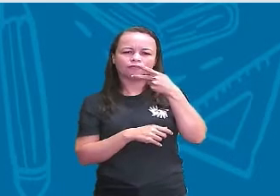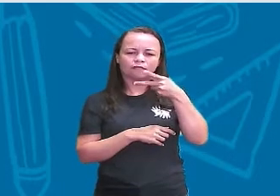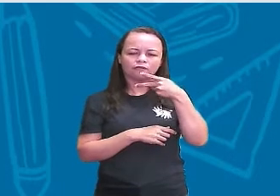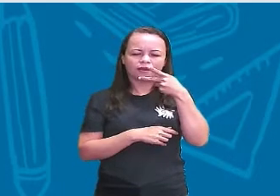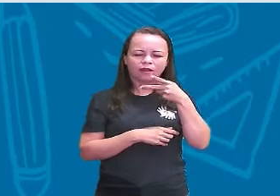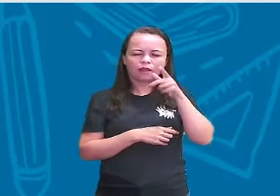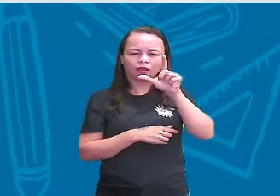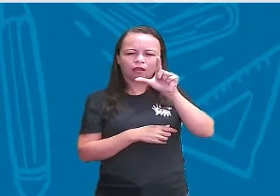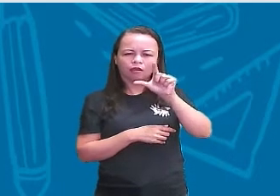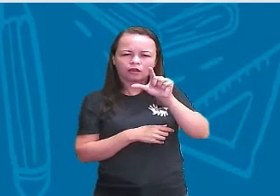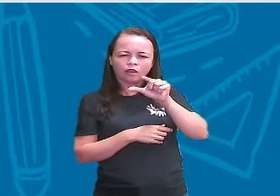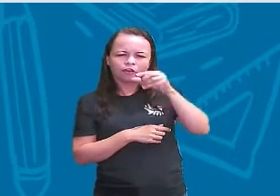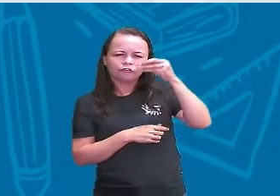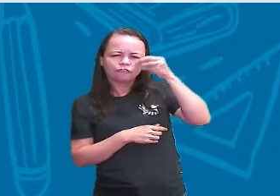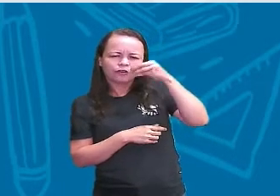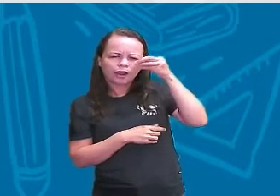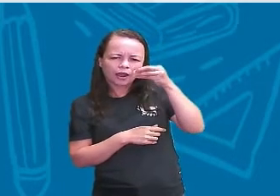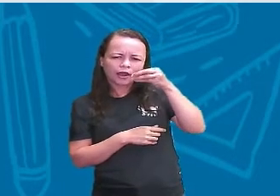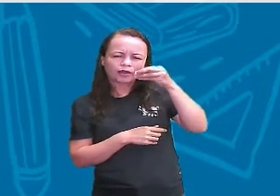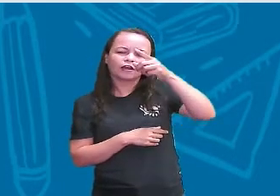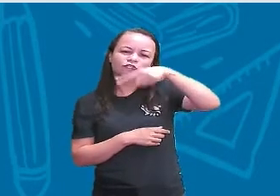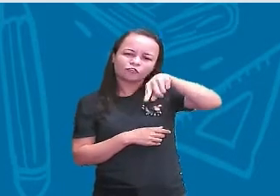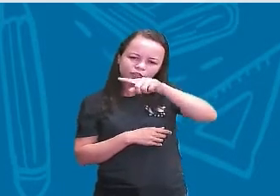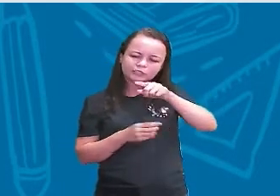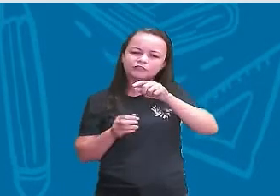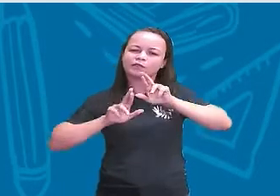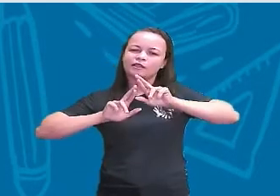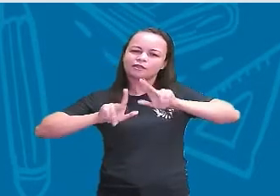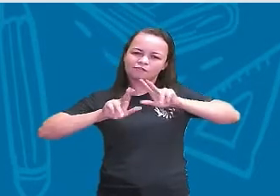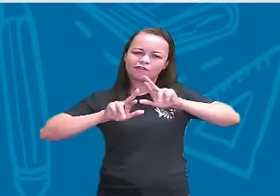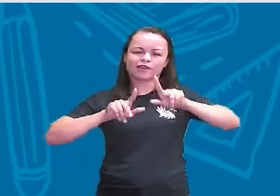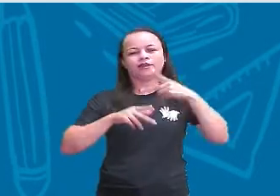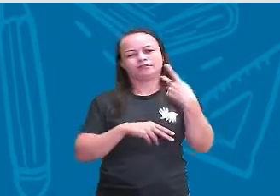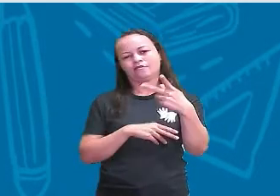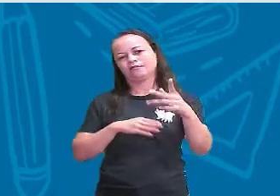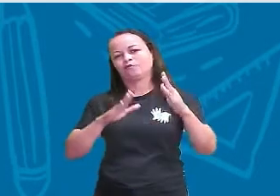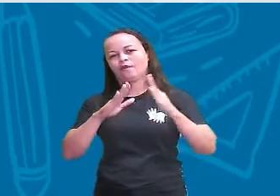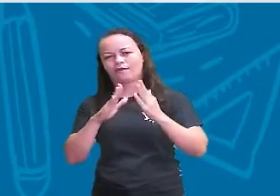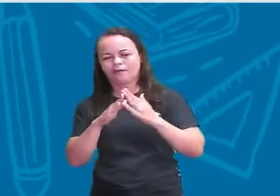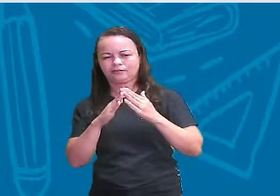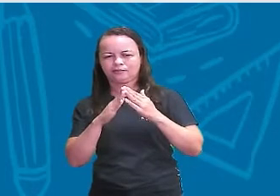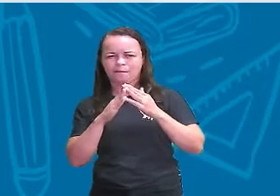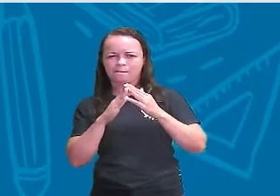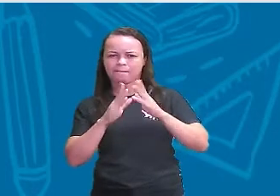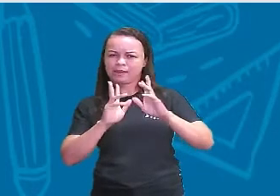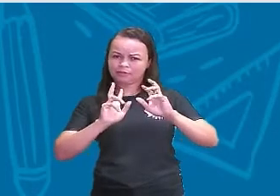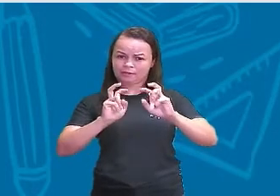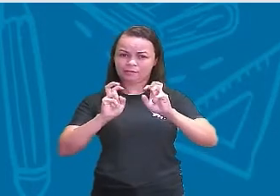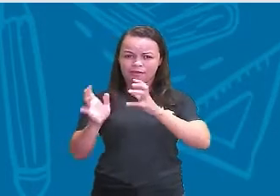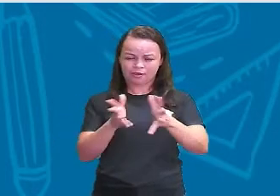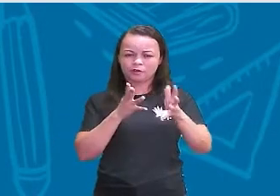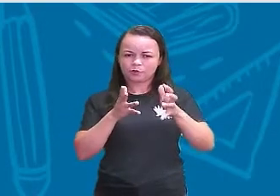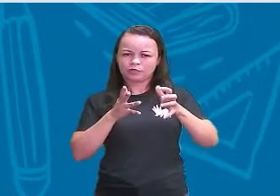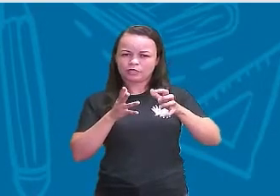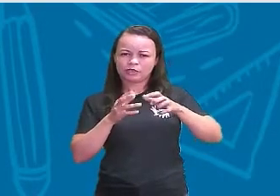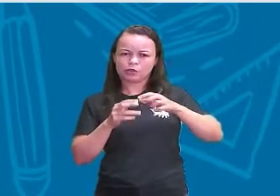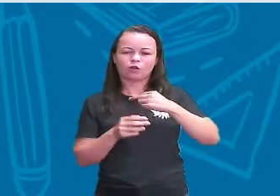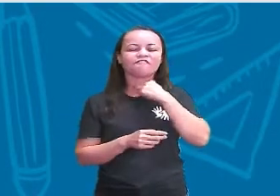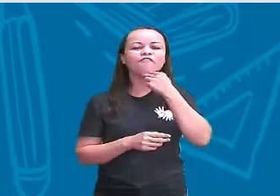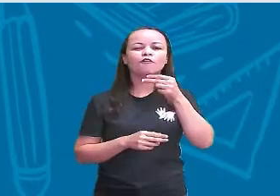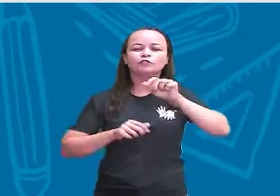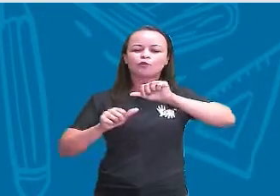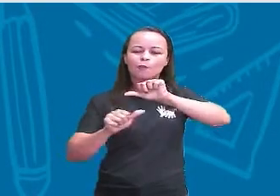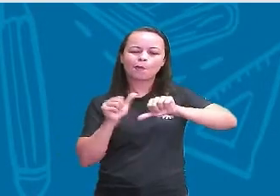fraca, vocês vão escutar de maneiras diferentes aí na sua casa. Perceberam que eu mudei a tonalidade, o tom da minha voz